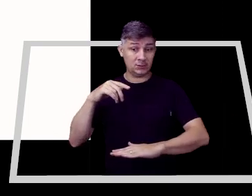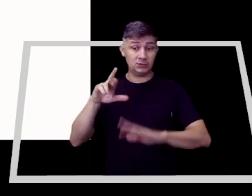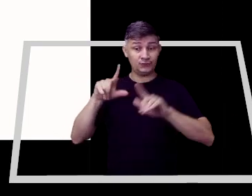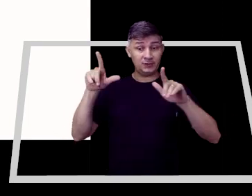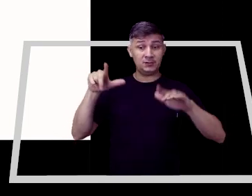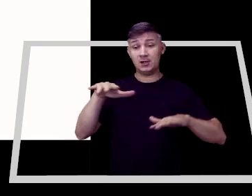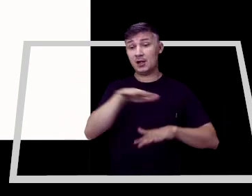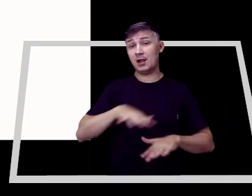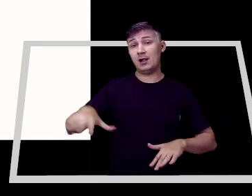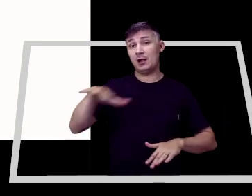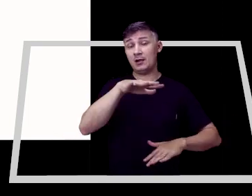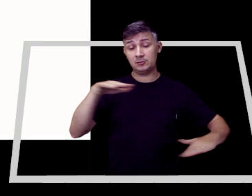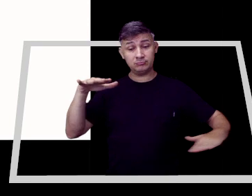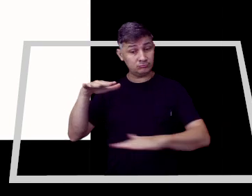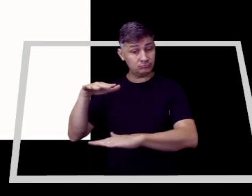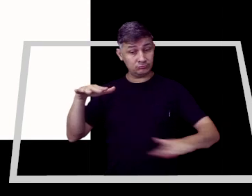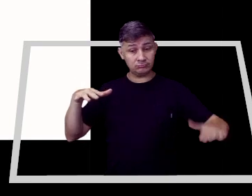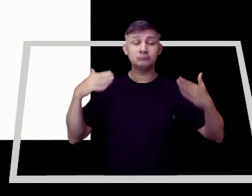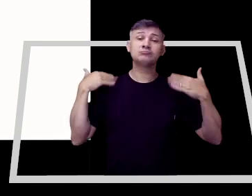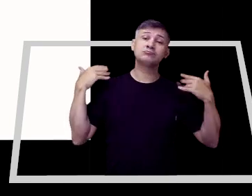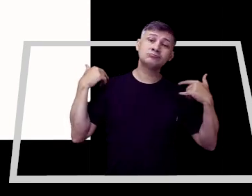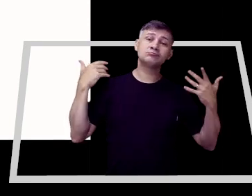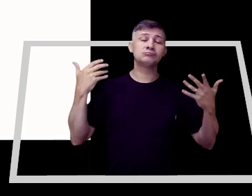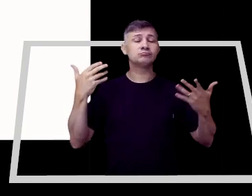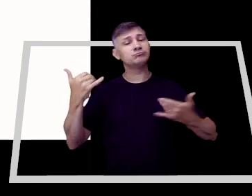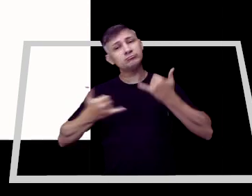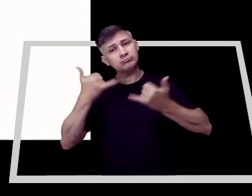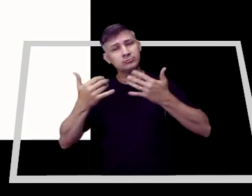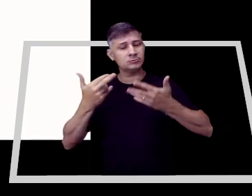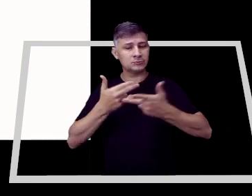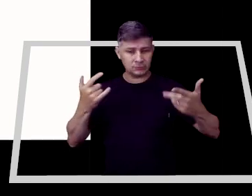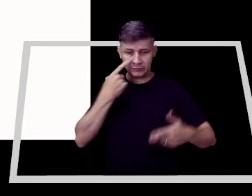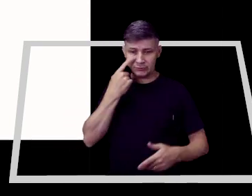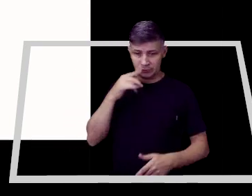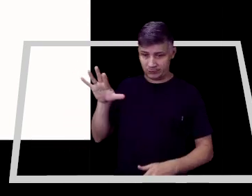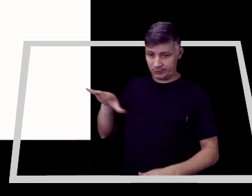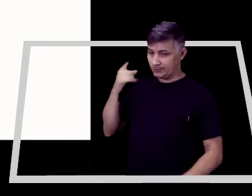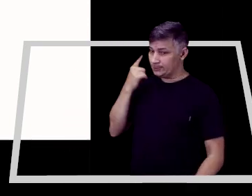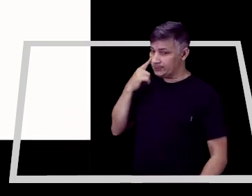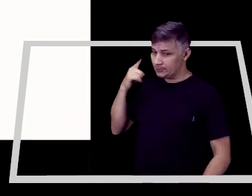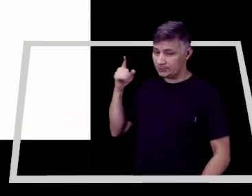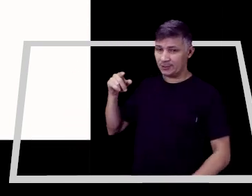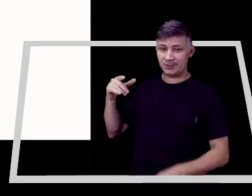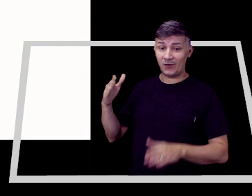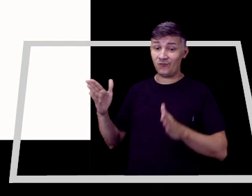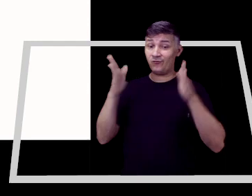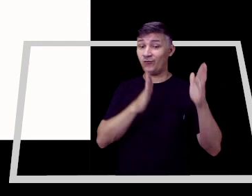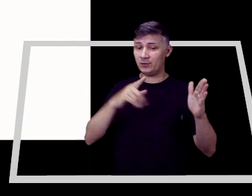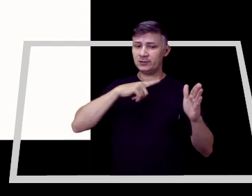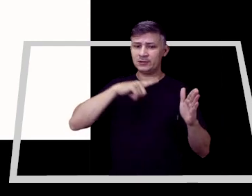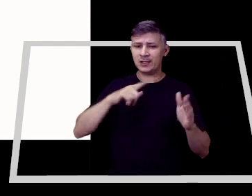área de lazer condominial, que é onde vocês estão vendo aqui, a área do fundo, que tem uma